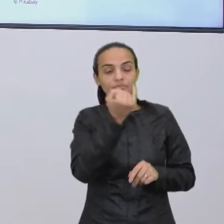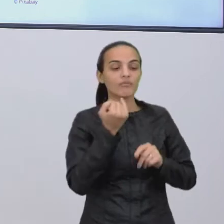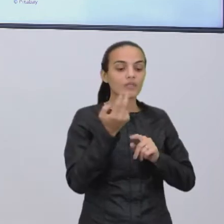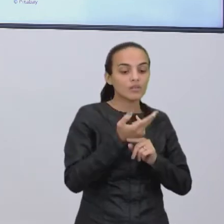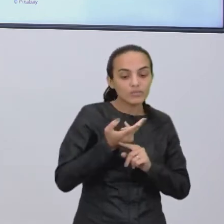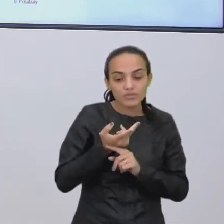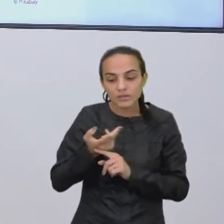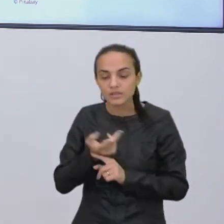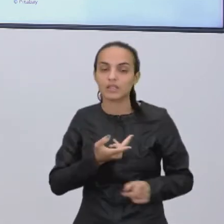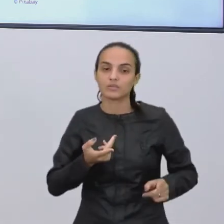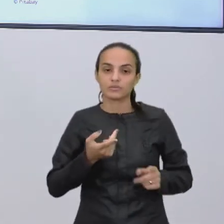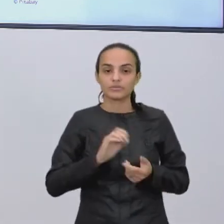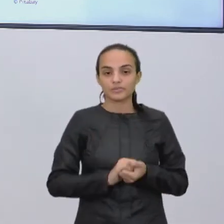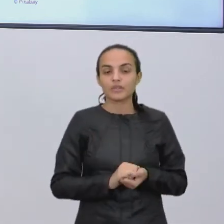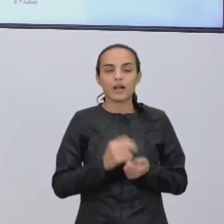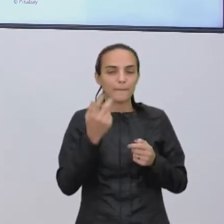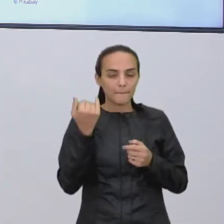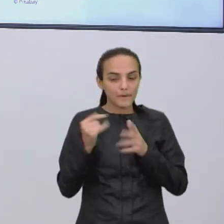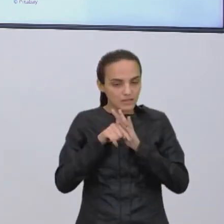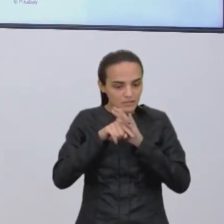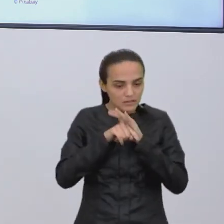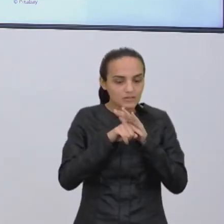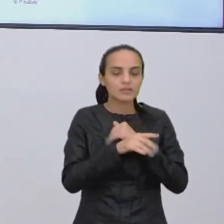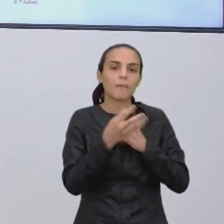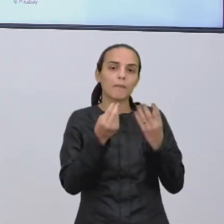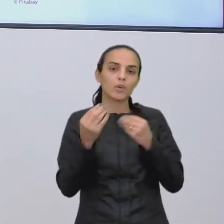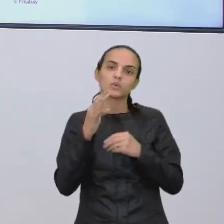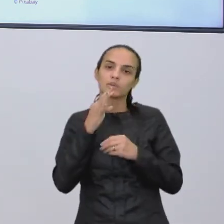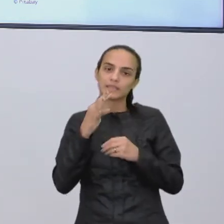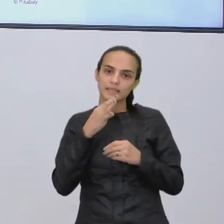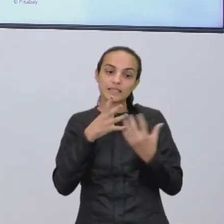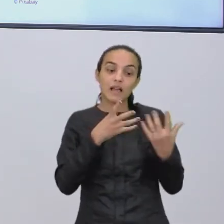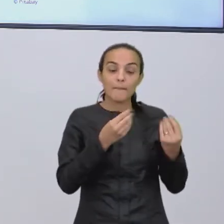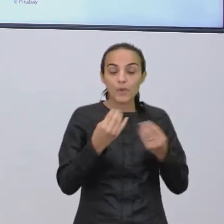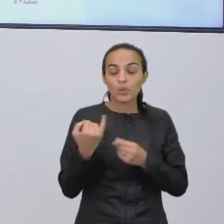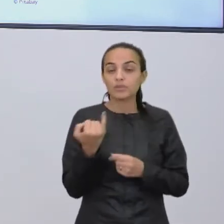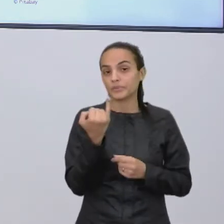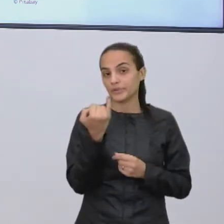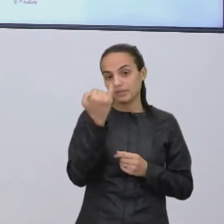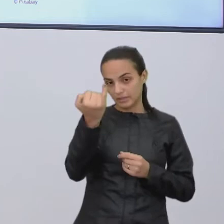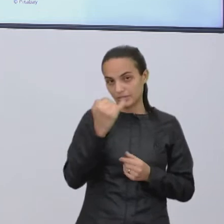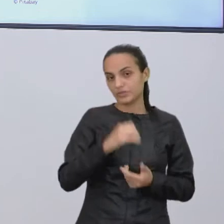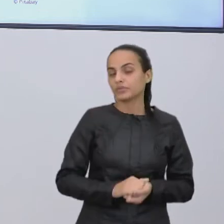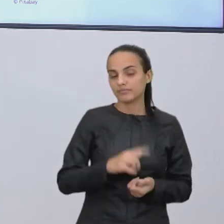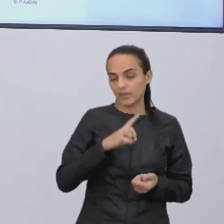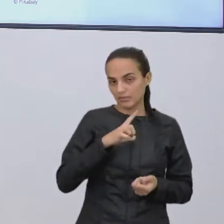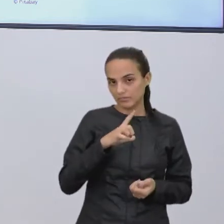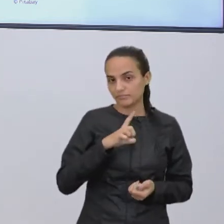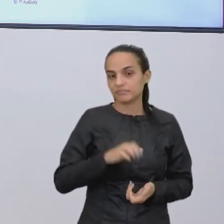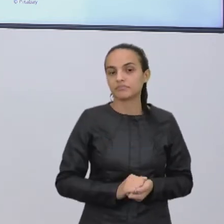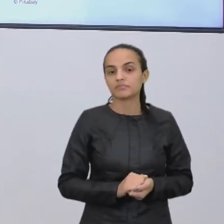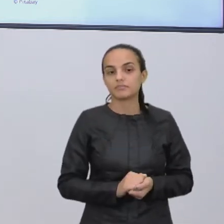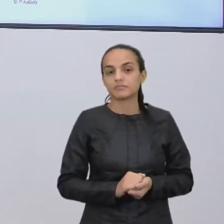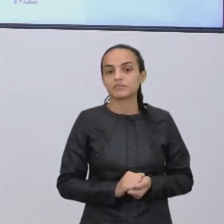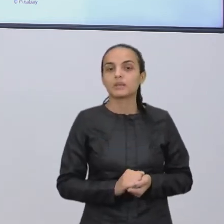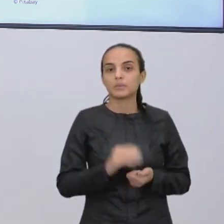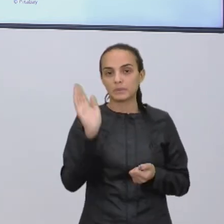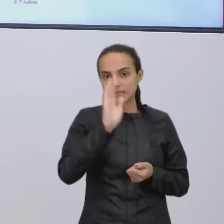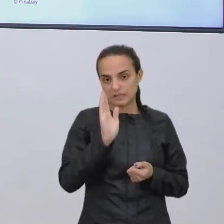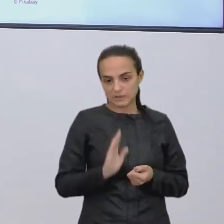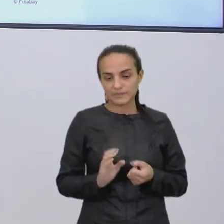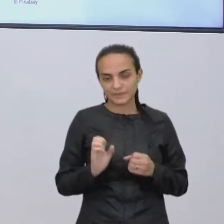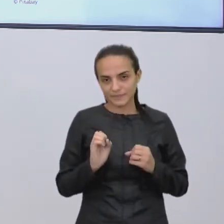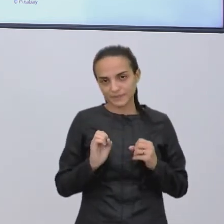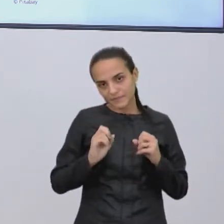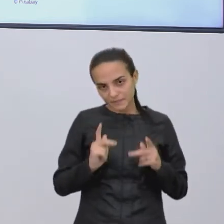censo demográfico. Então, é uma pesquisa muito conhecida, bastante importante aí para o Brasil, tá?